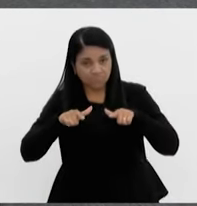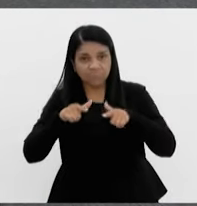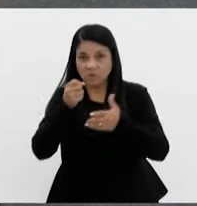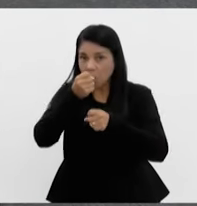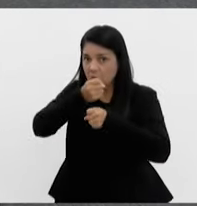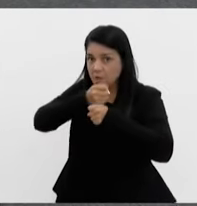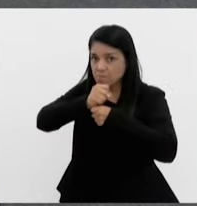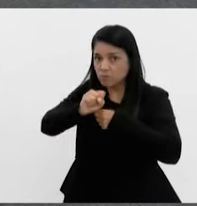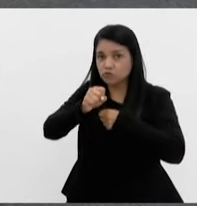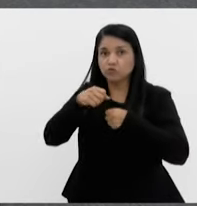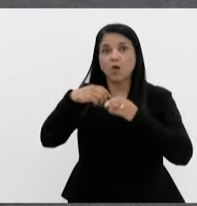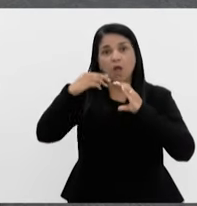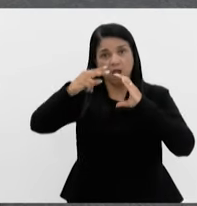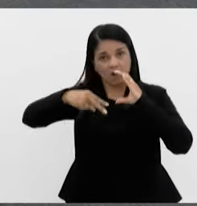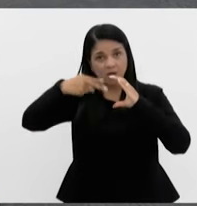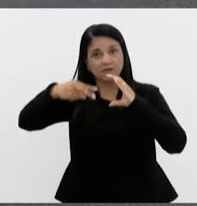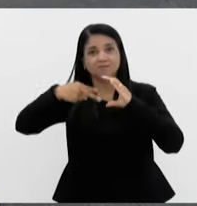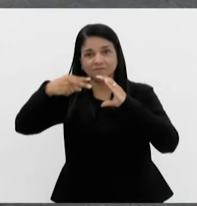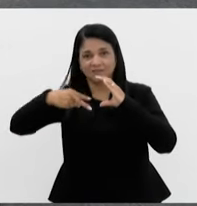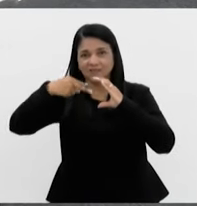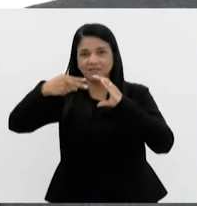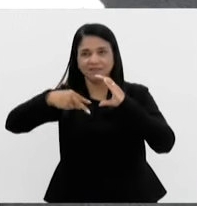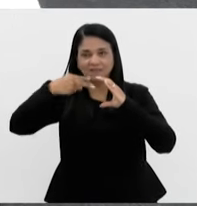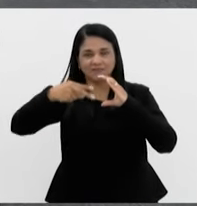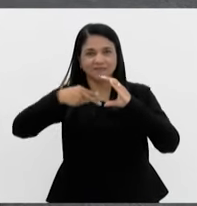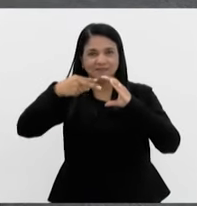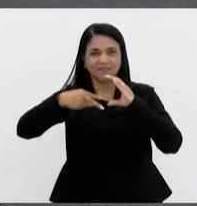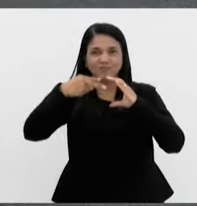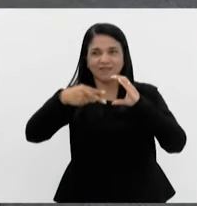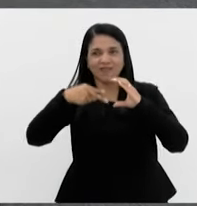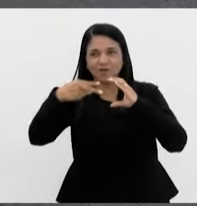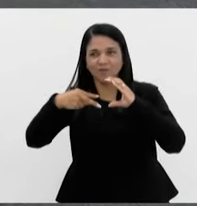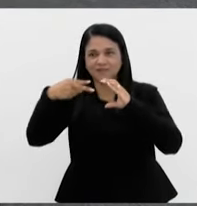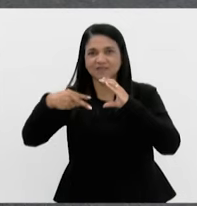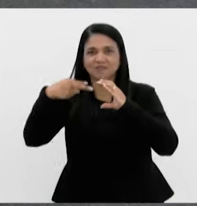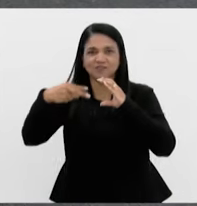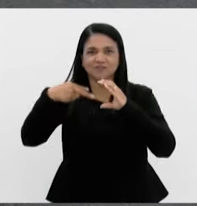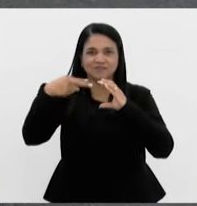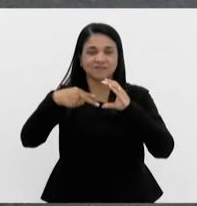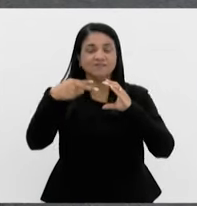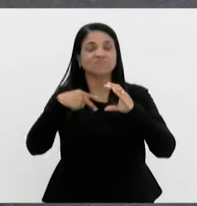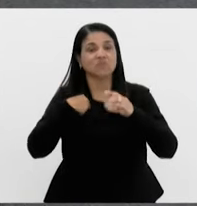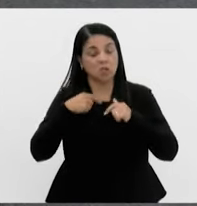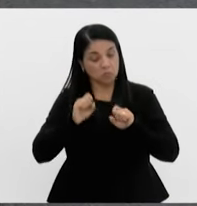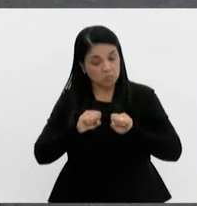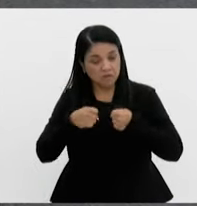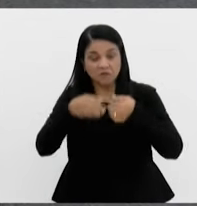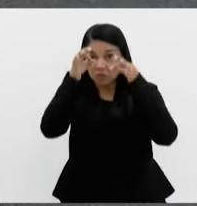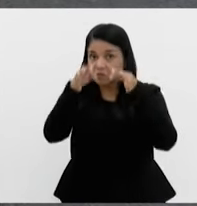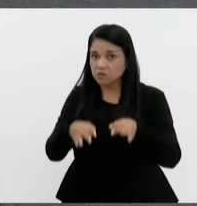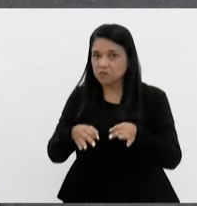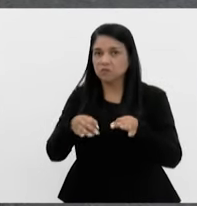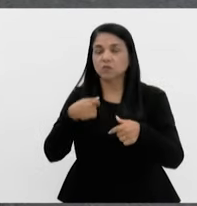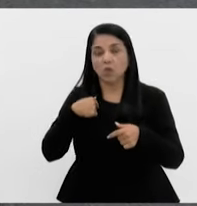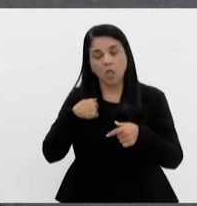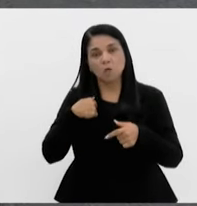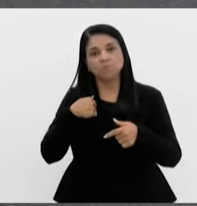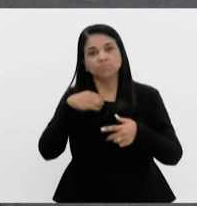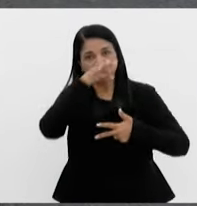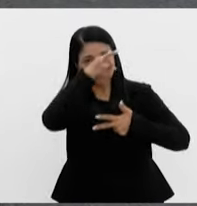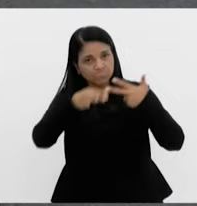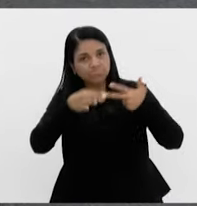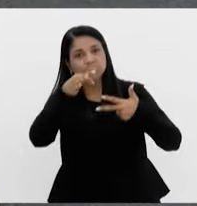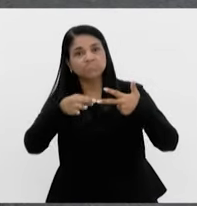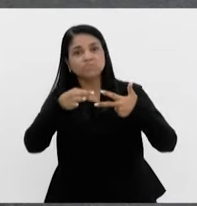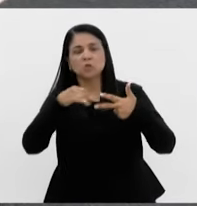à Câmara de Vereadores eu tô aqui para defender o certo sou legislador mas não vou